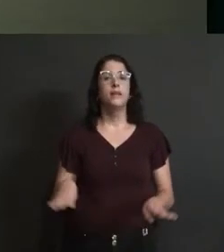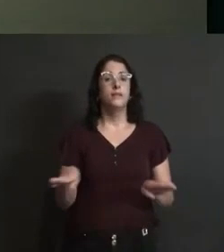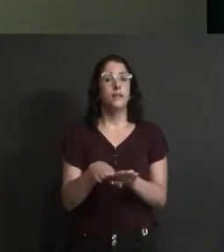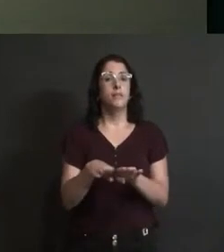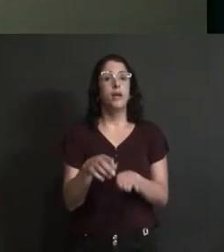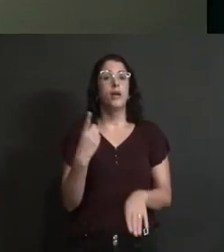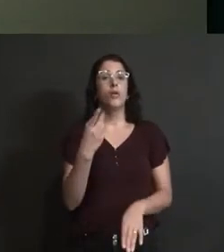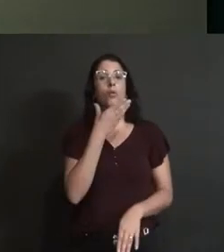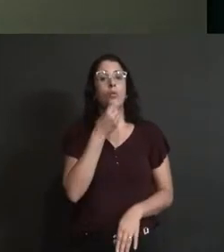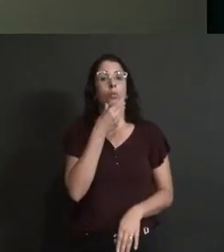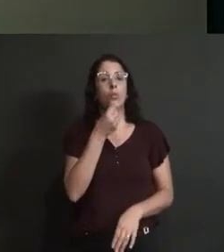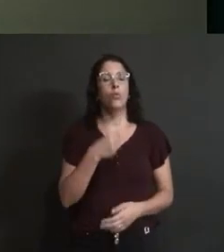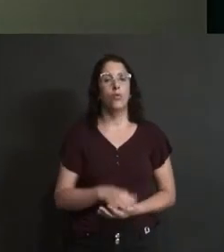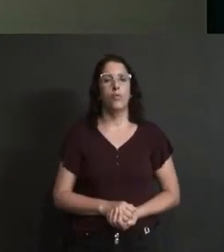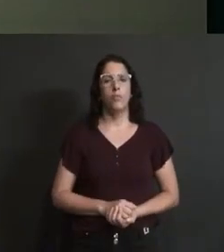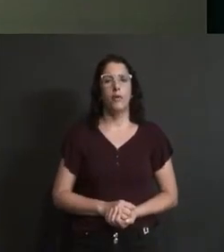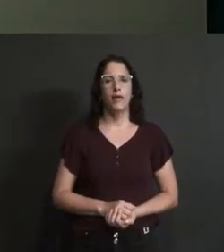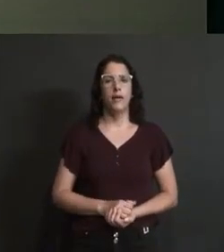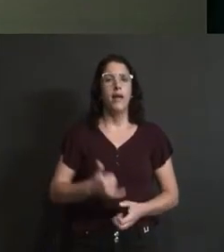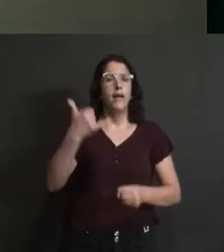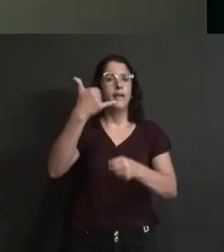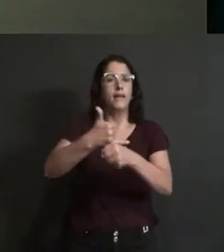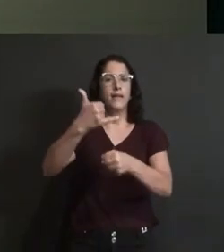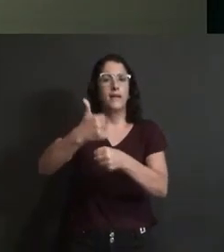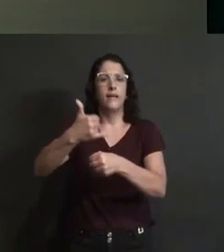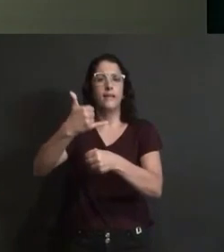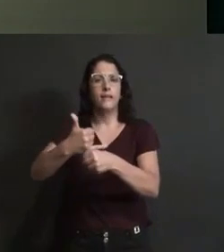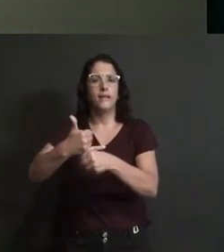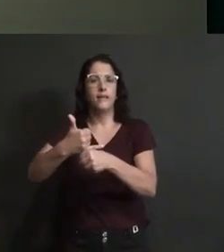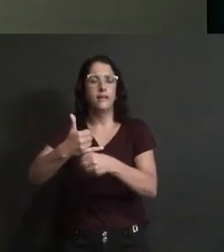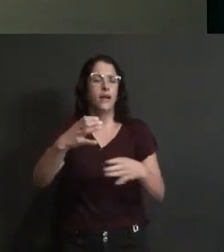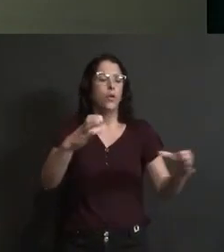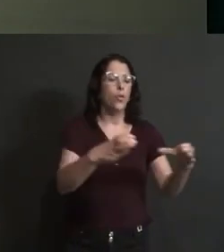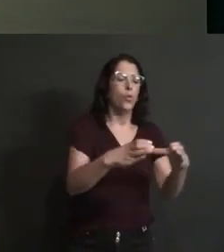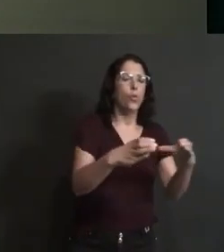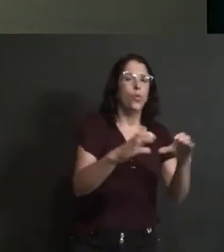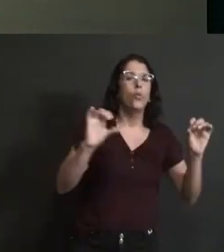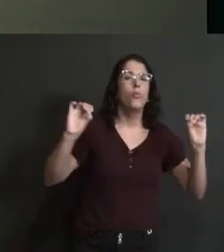latino-americana. Parlamento latino-americano, ele cuida de